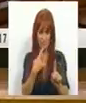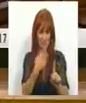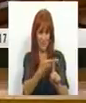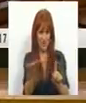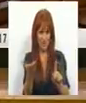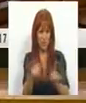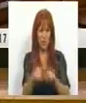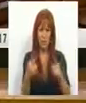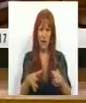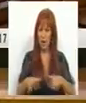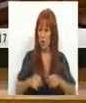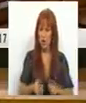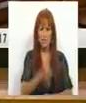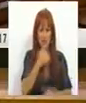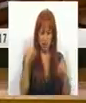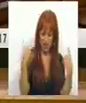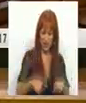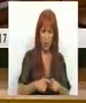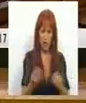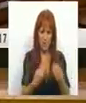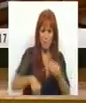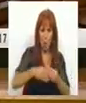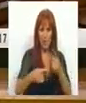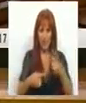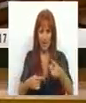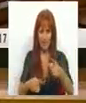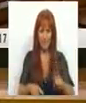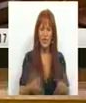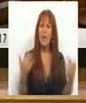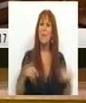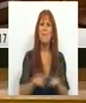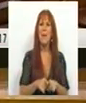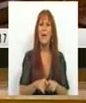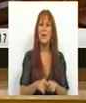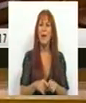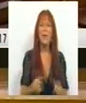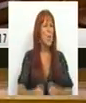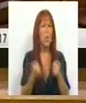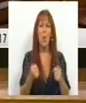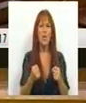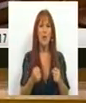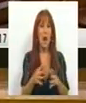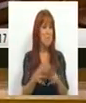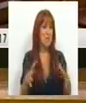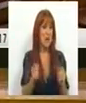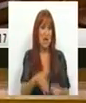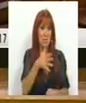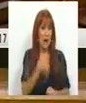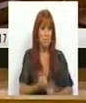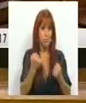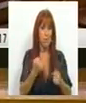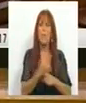percebe-se, tem de adotar medidas extraordinárias, mas não consegue, nem a sua maioria,